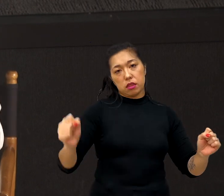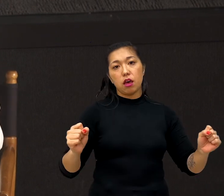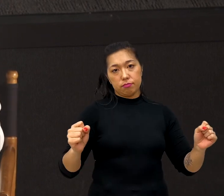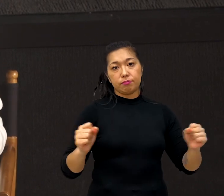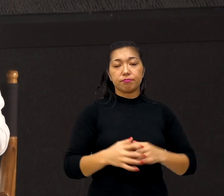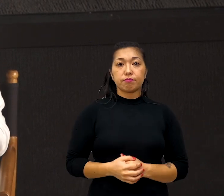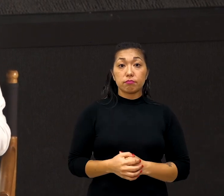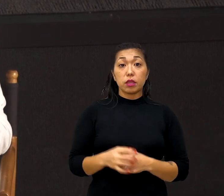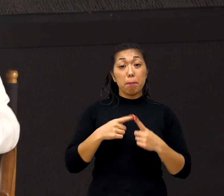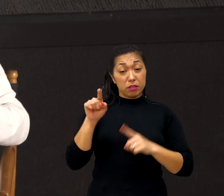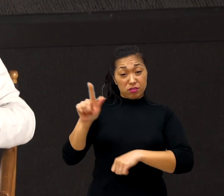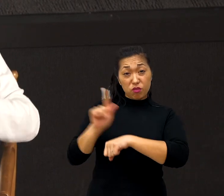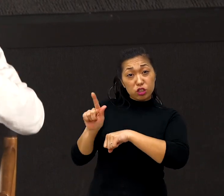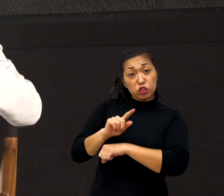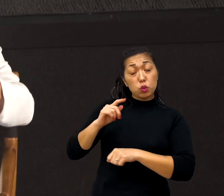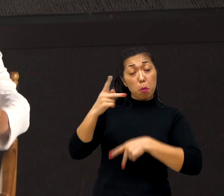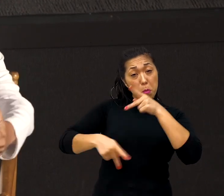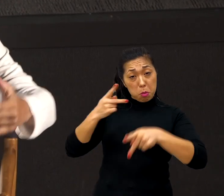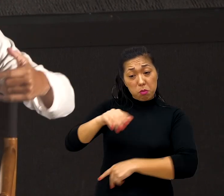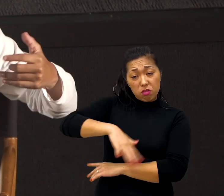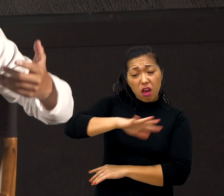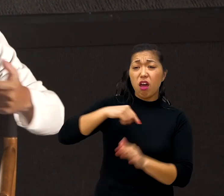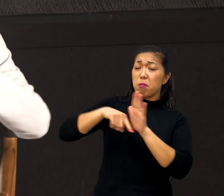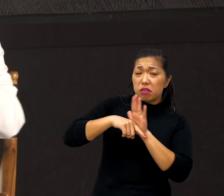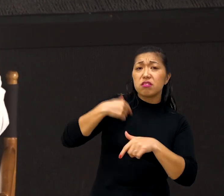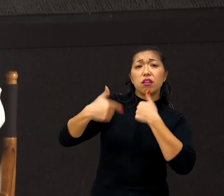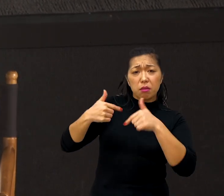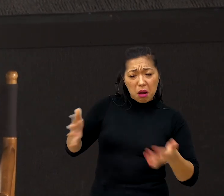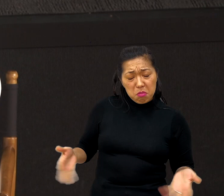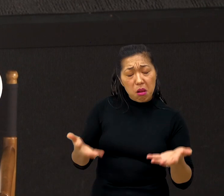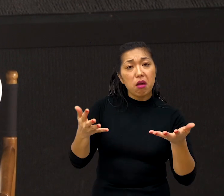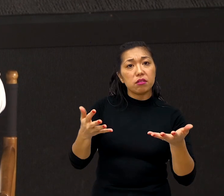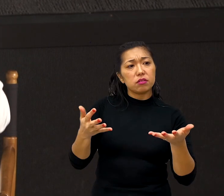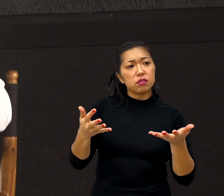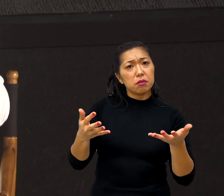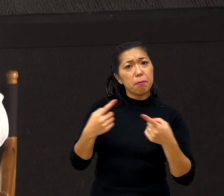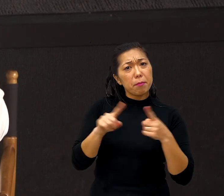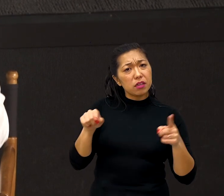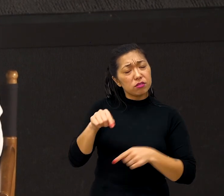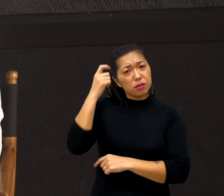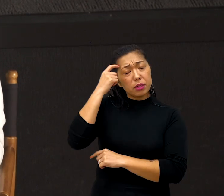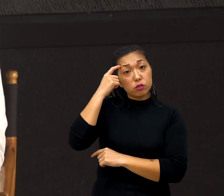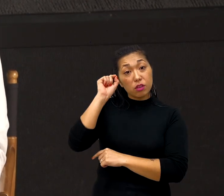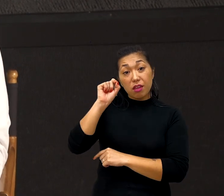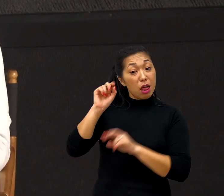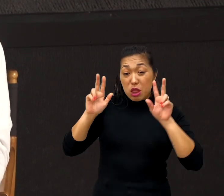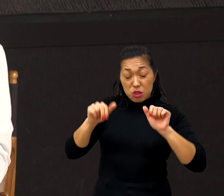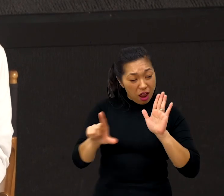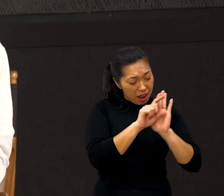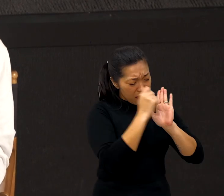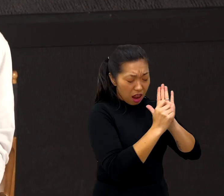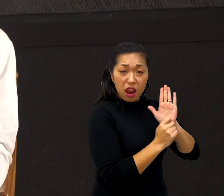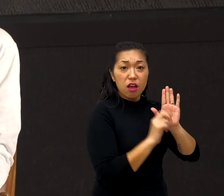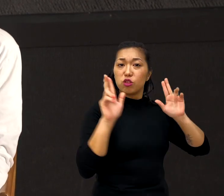Mas você foi gestor público dessa área, você pesquisa, você trabalha, você fala isso, isso nunca pensou quilombo. Se não